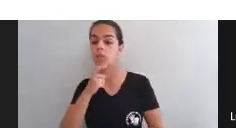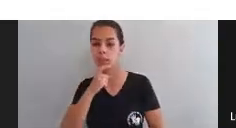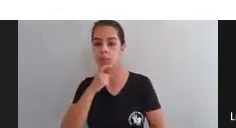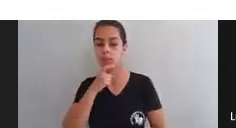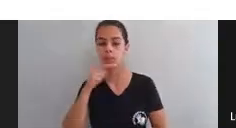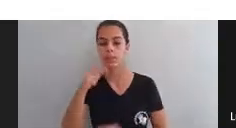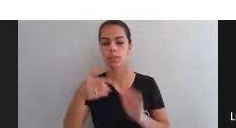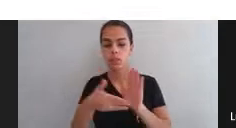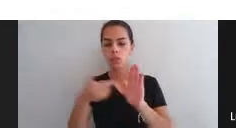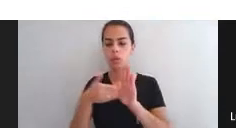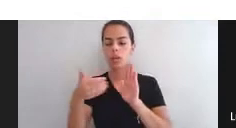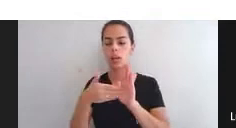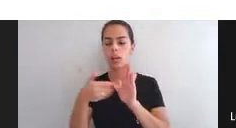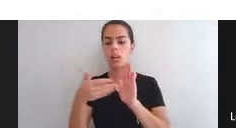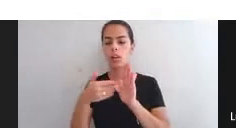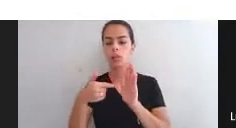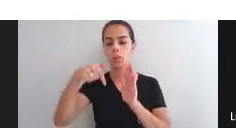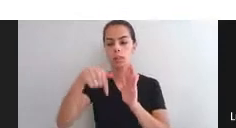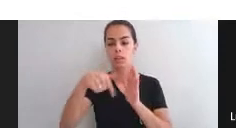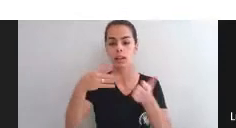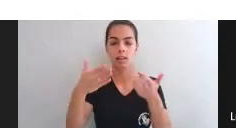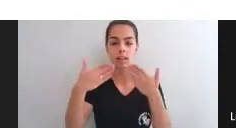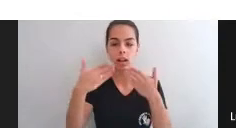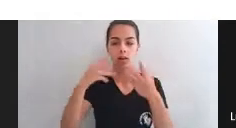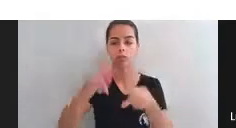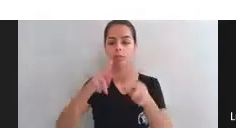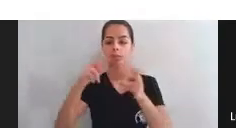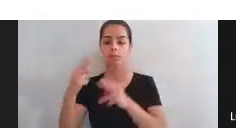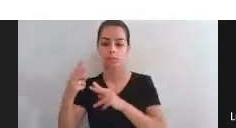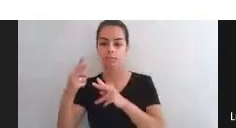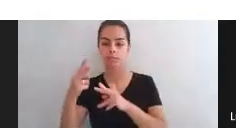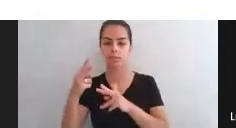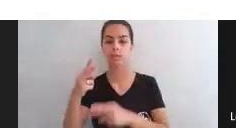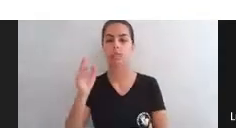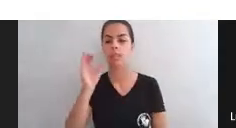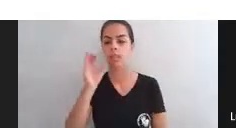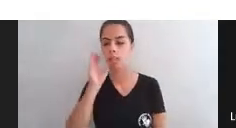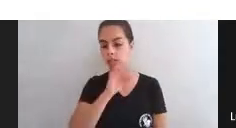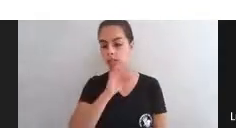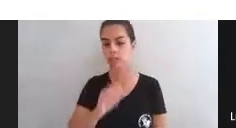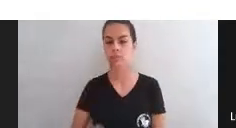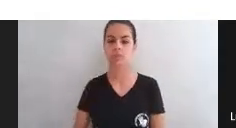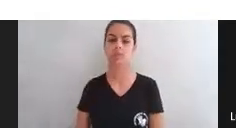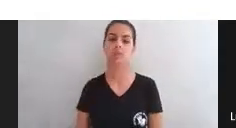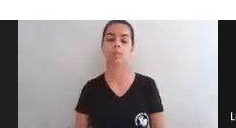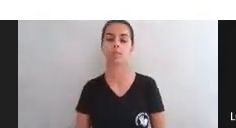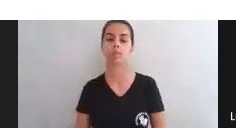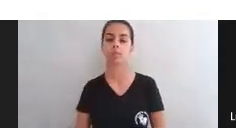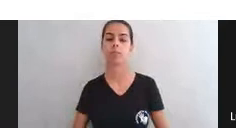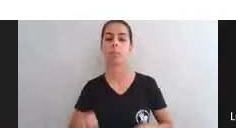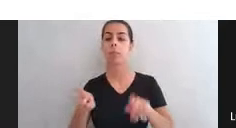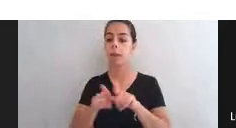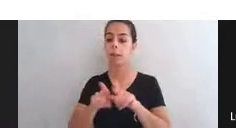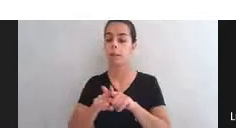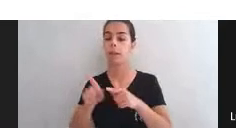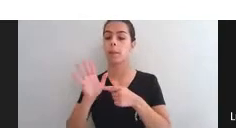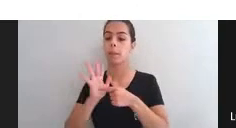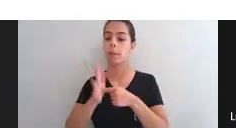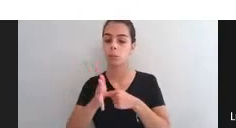tirando o calor da fonte fria e passando para a fonte quente. ao mesmo tempo, o motor está tirando calor da